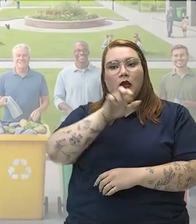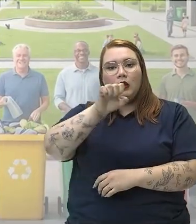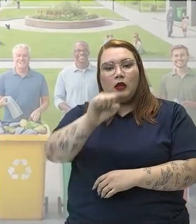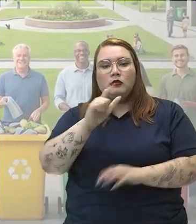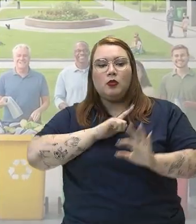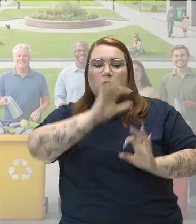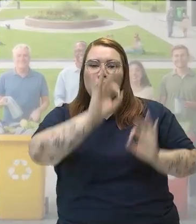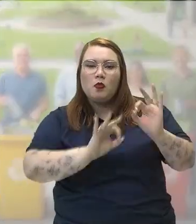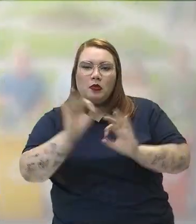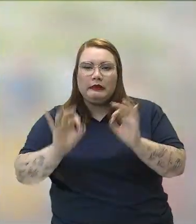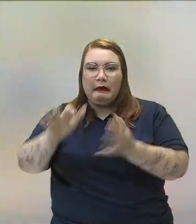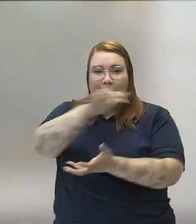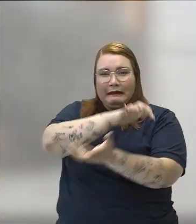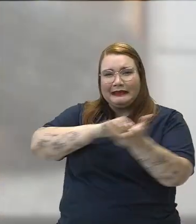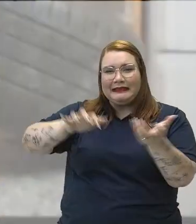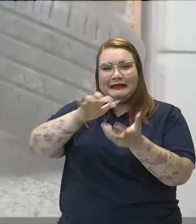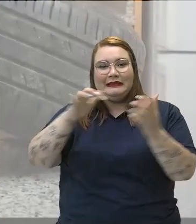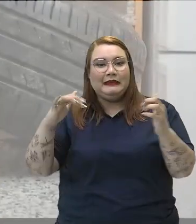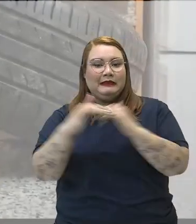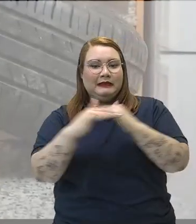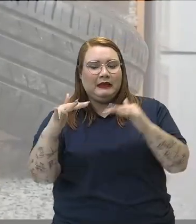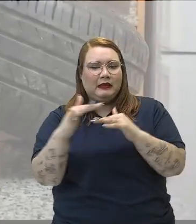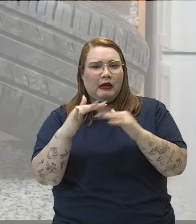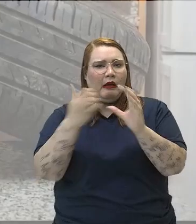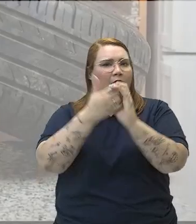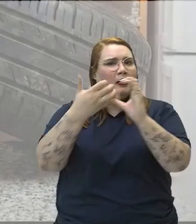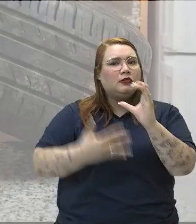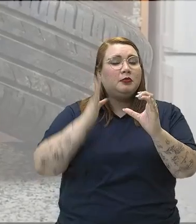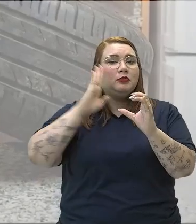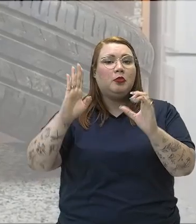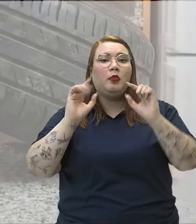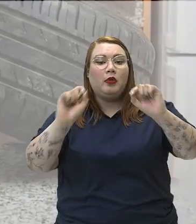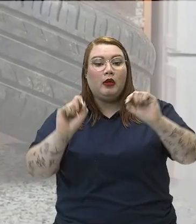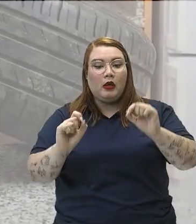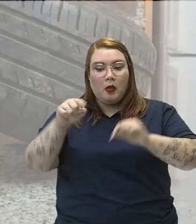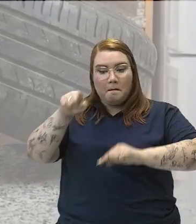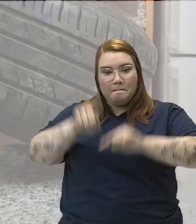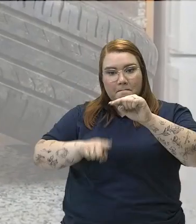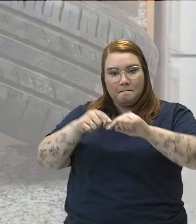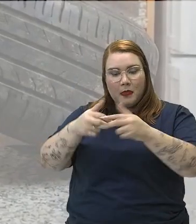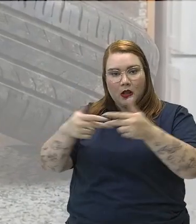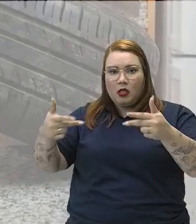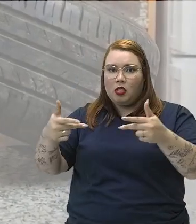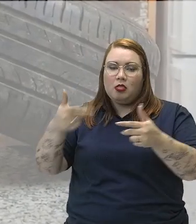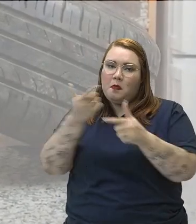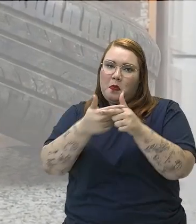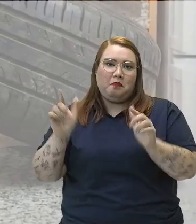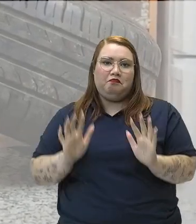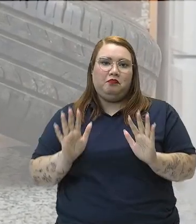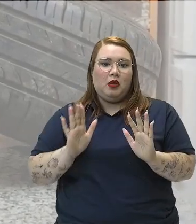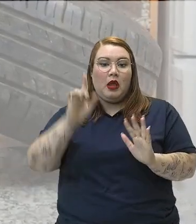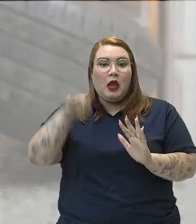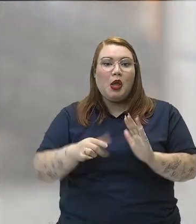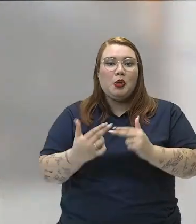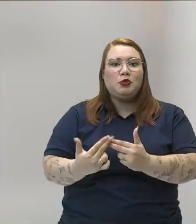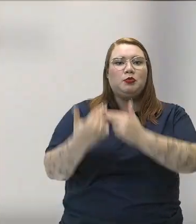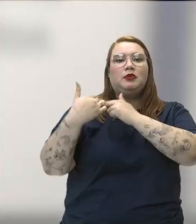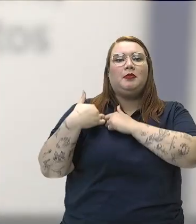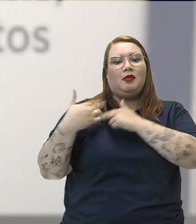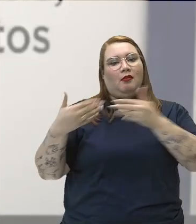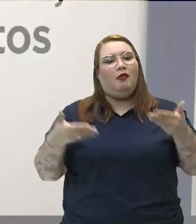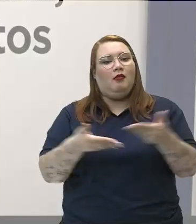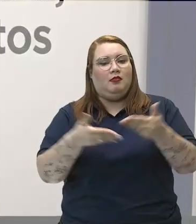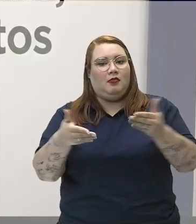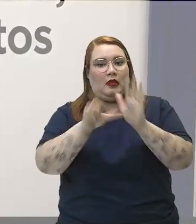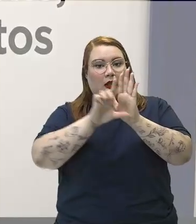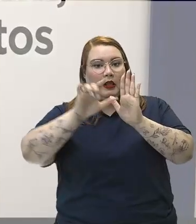o caos nas cidades. Seu princípio básico é: o resíduo não é mais um problema, é uma responsabilidade. A